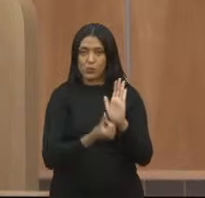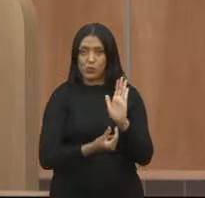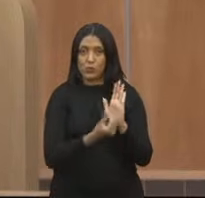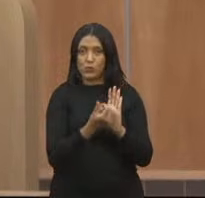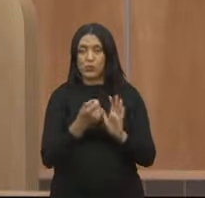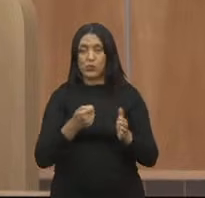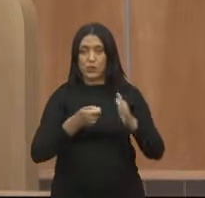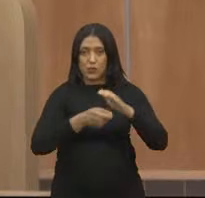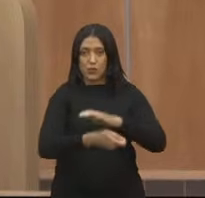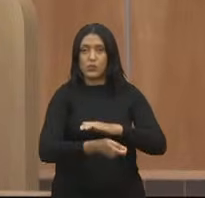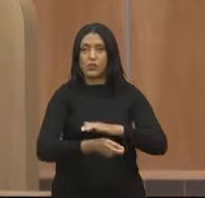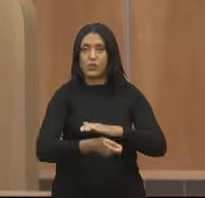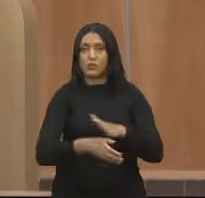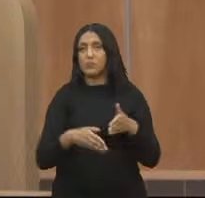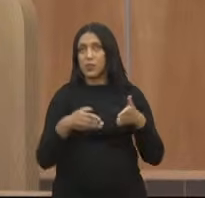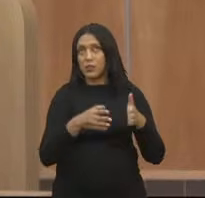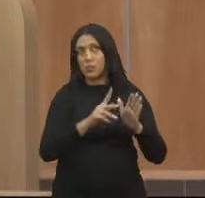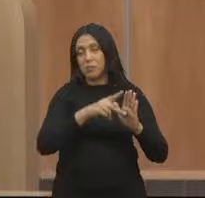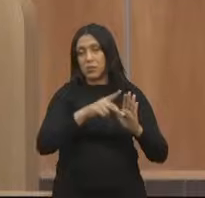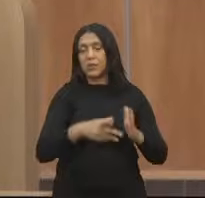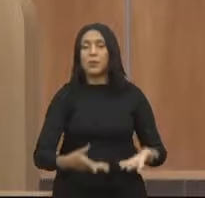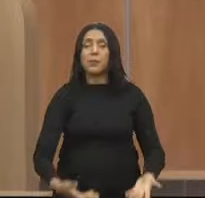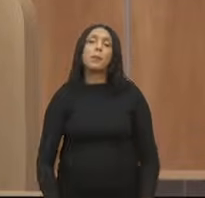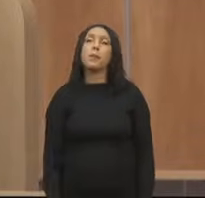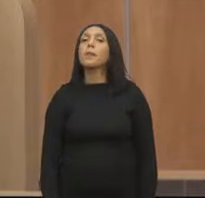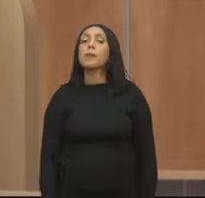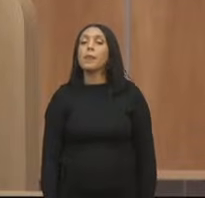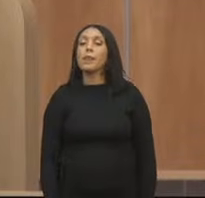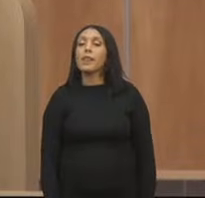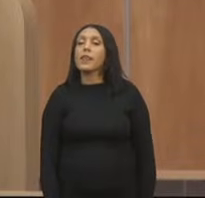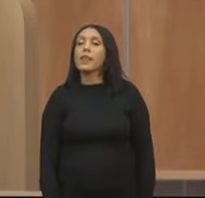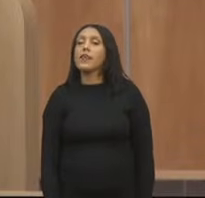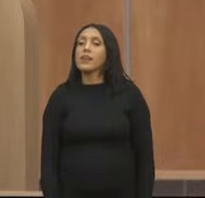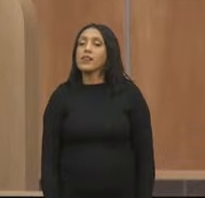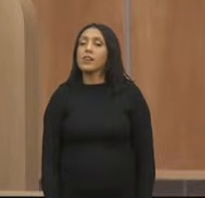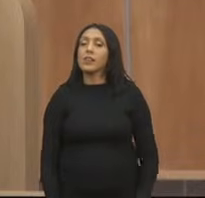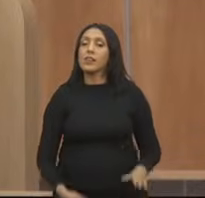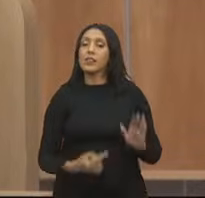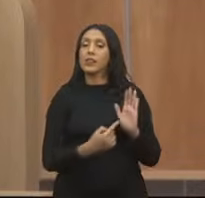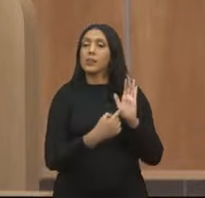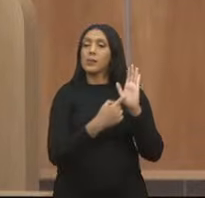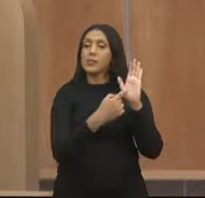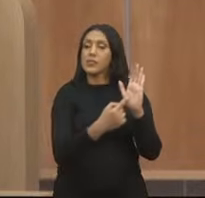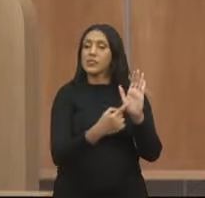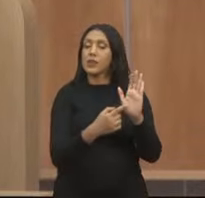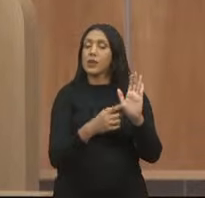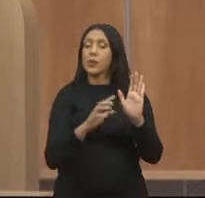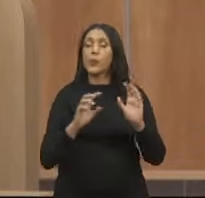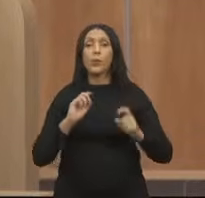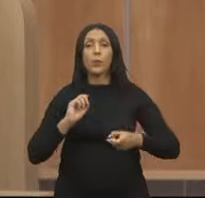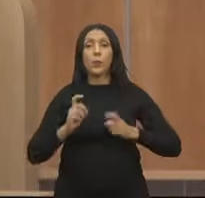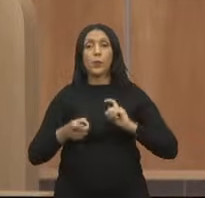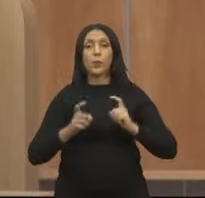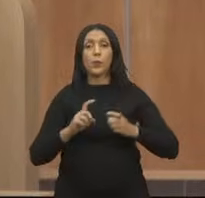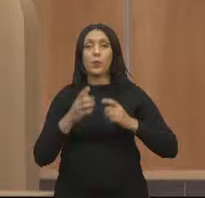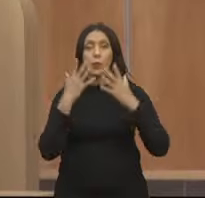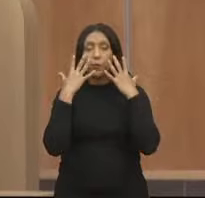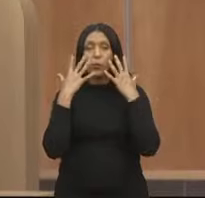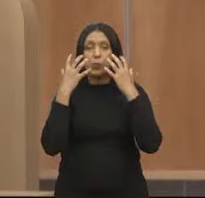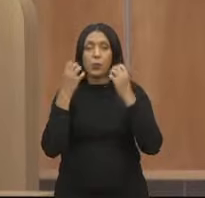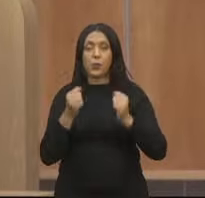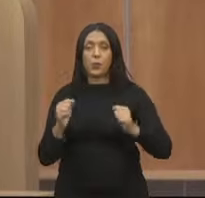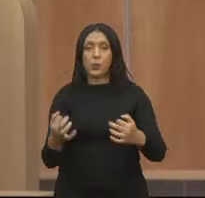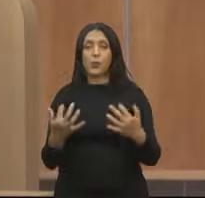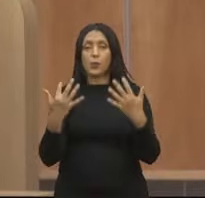foi apresentado na audiência pública sobre o orçamento de 2026, como a legislação